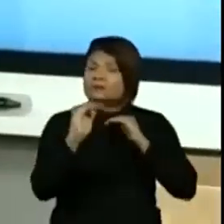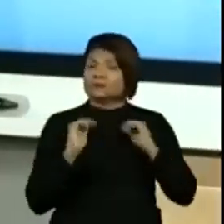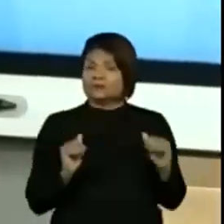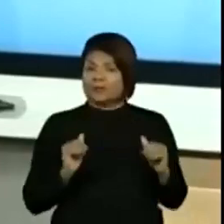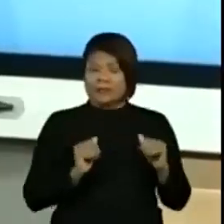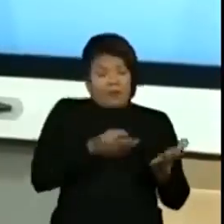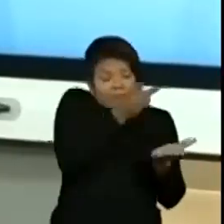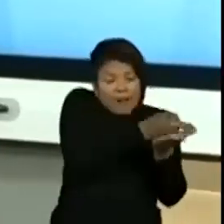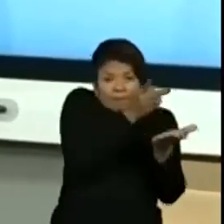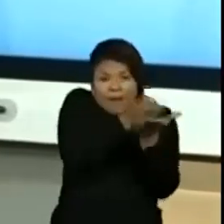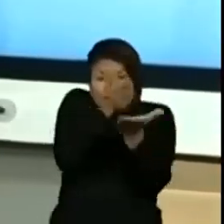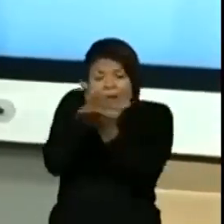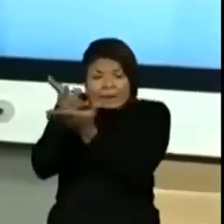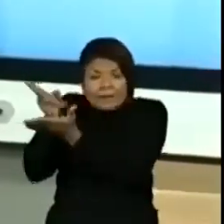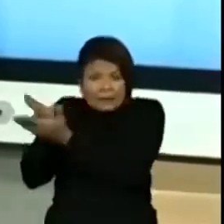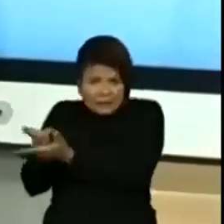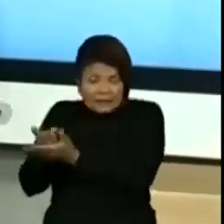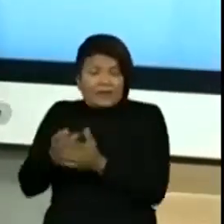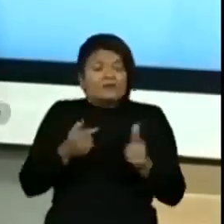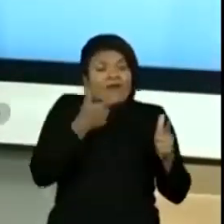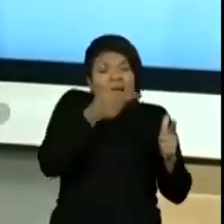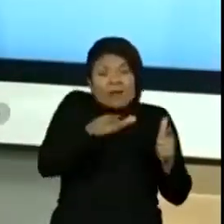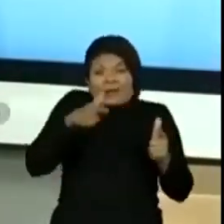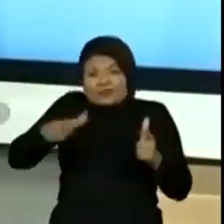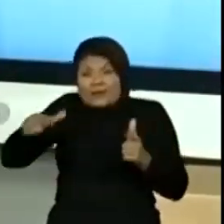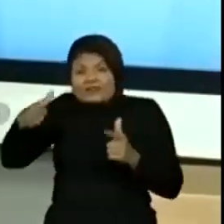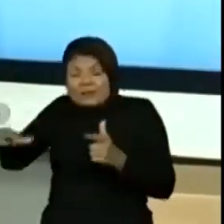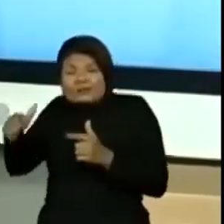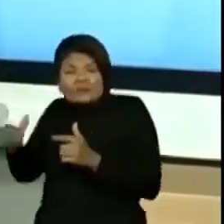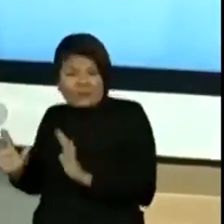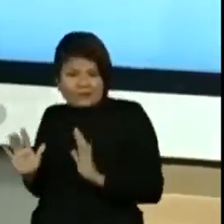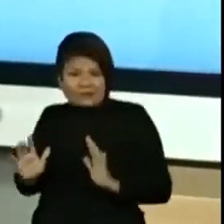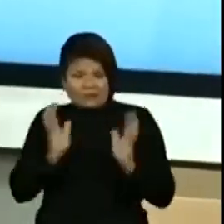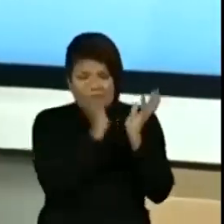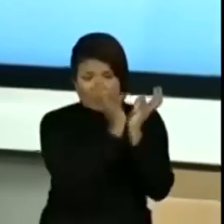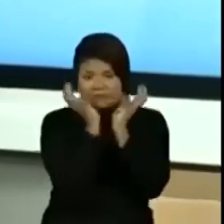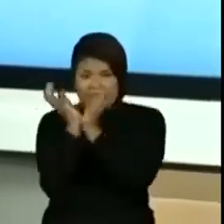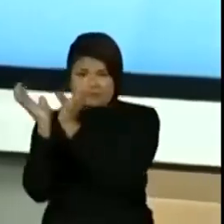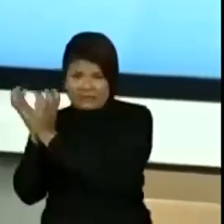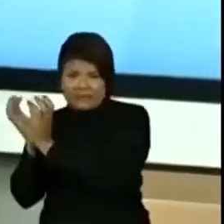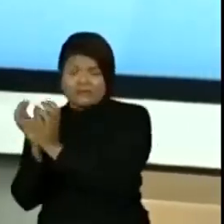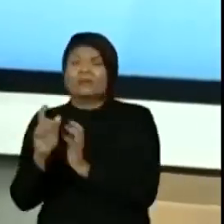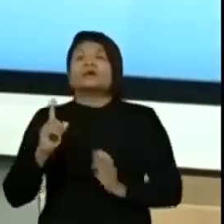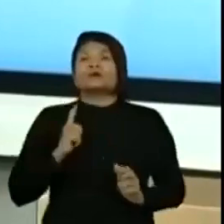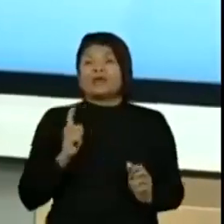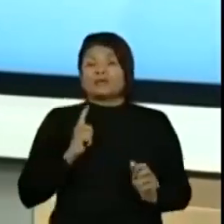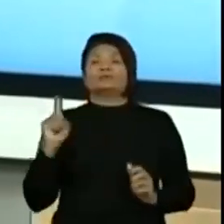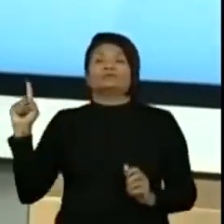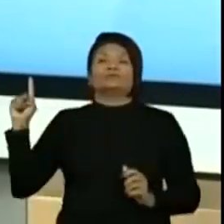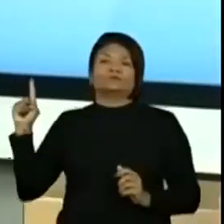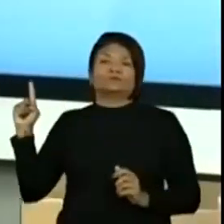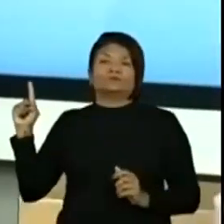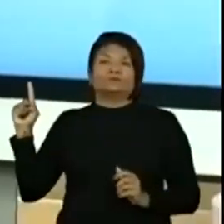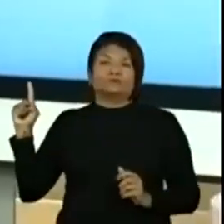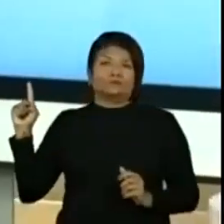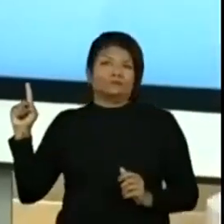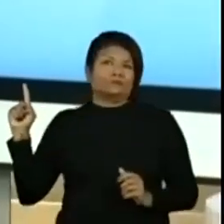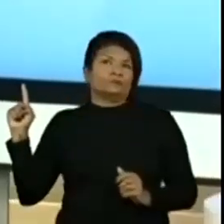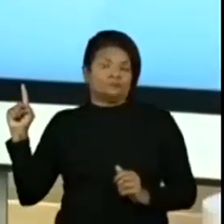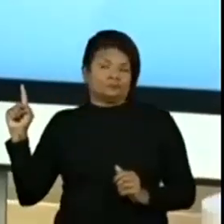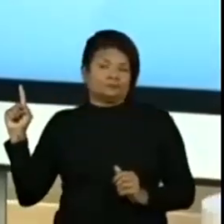se manter e vai repetir a cada classe. Então, eu tenho unidade,